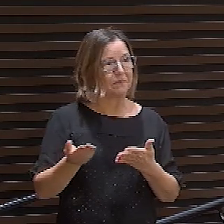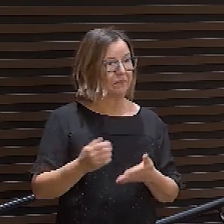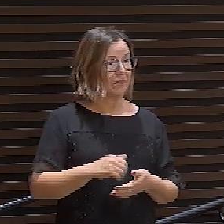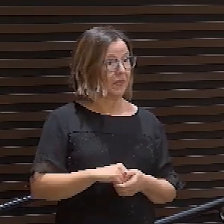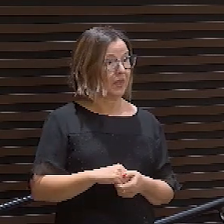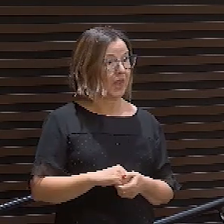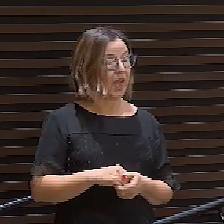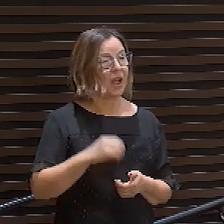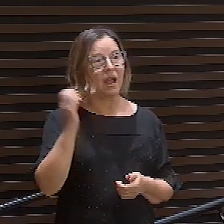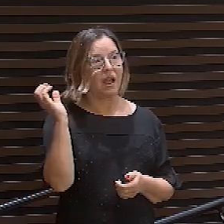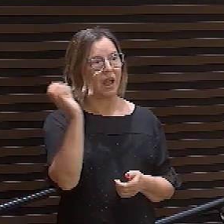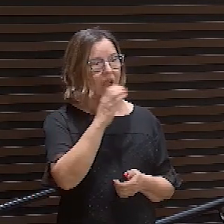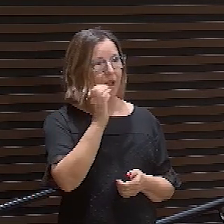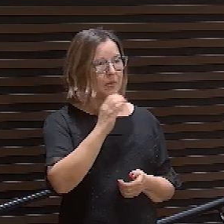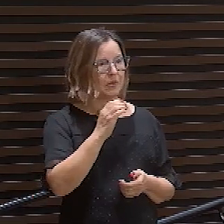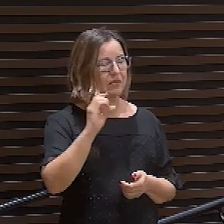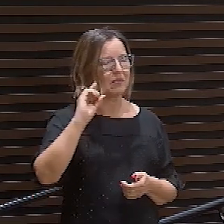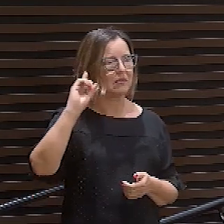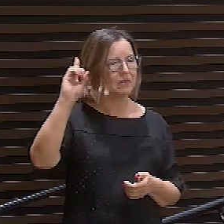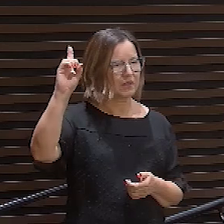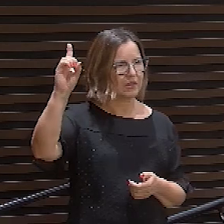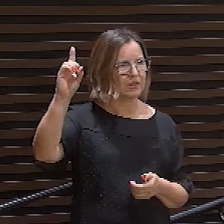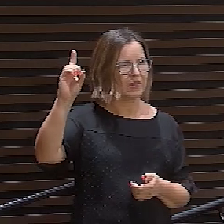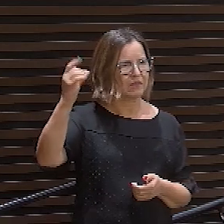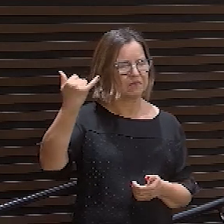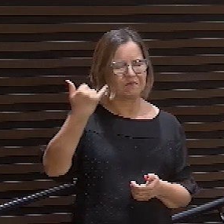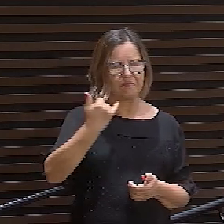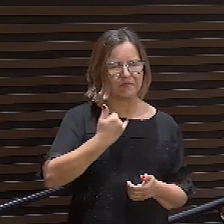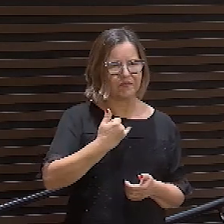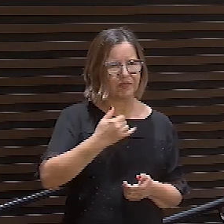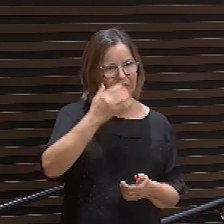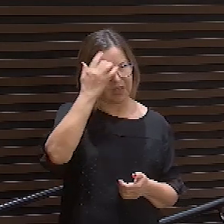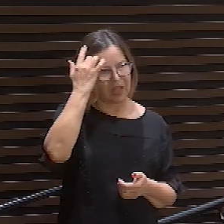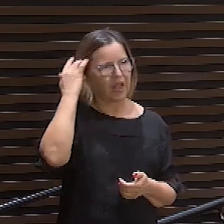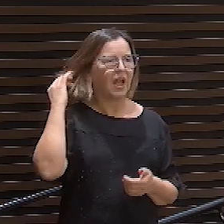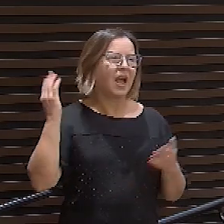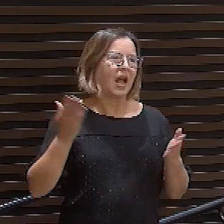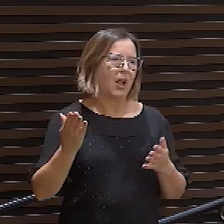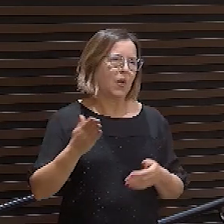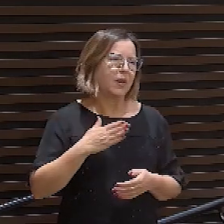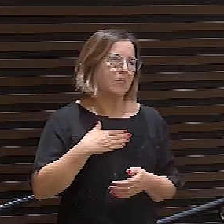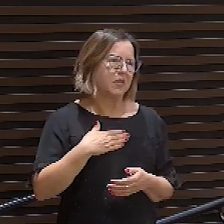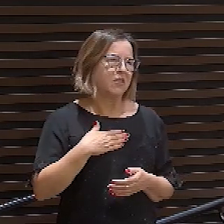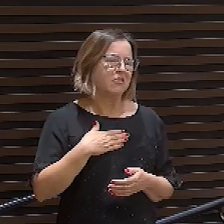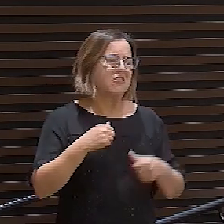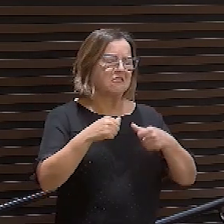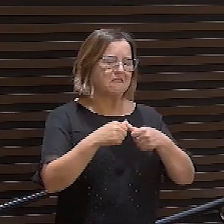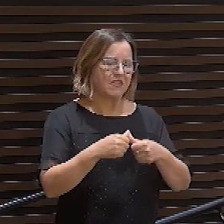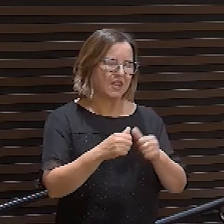E logo em seguida ele me falou, agora que ele é meu, ele fica.